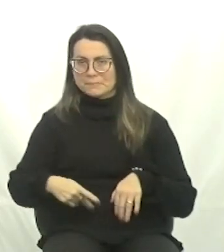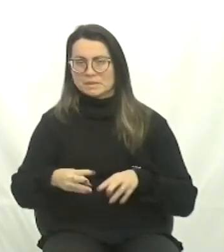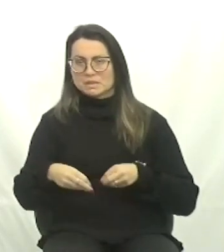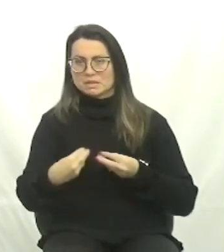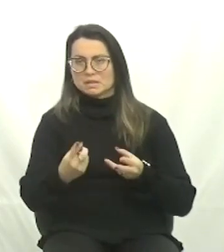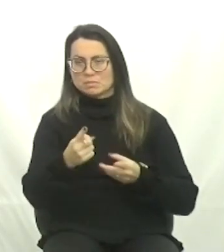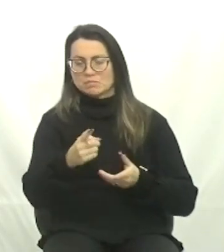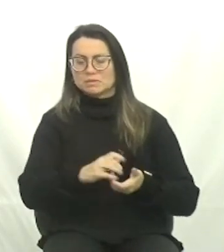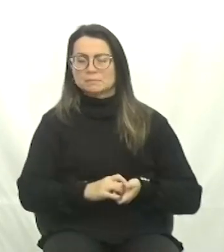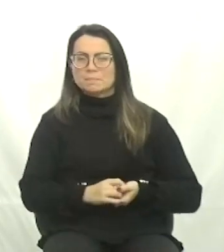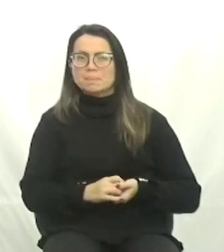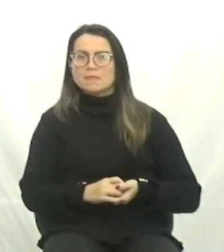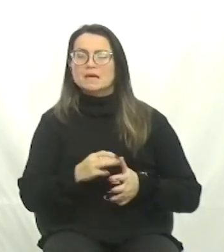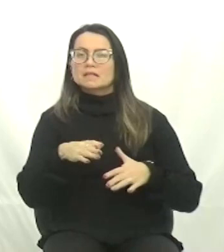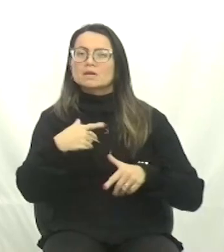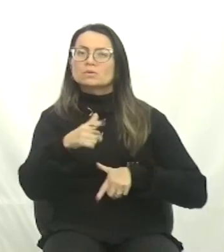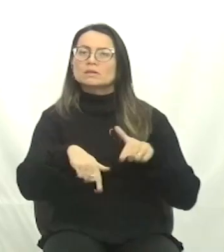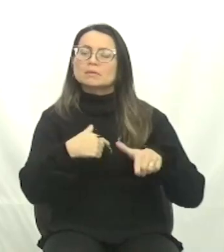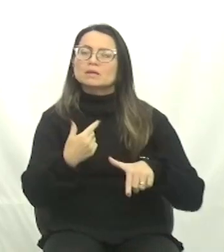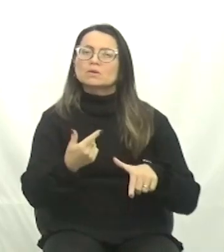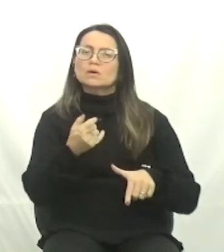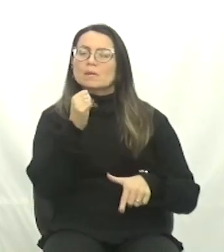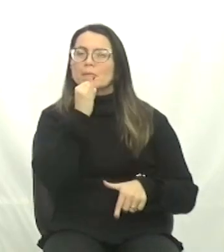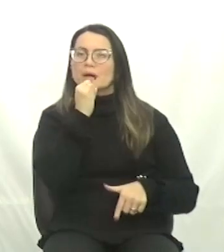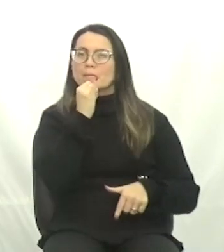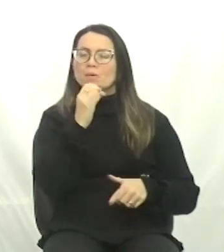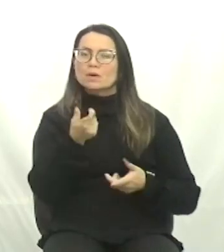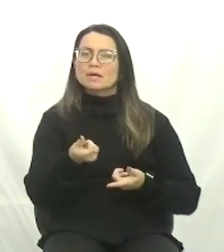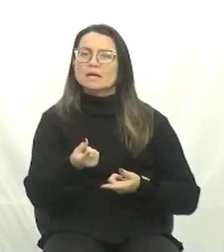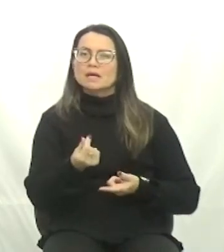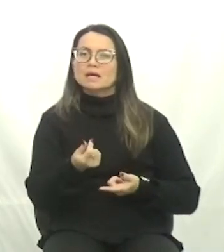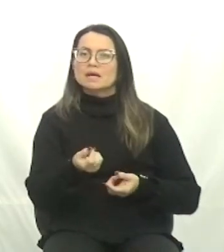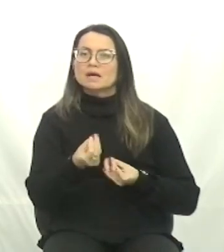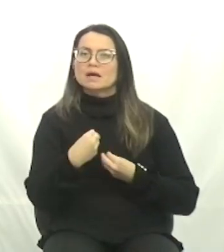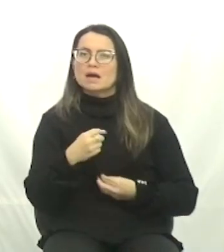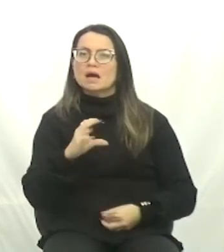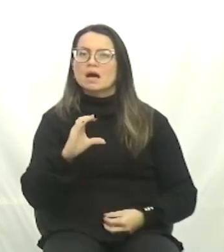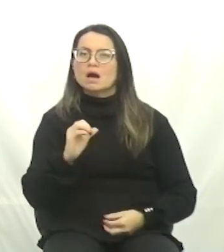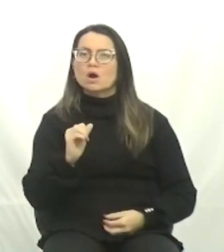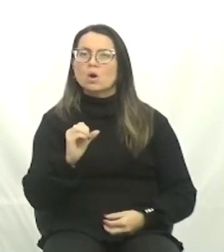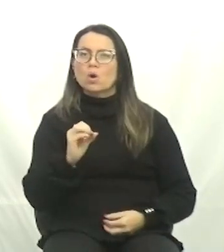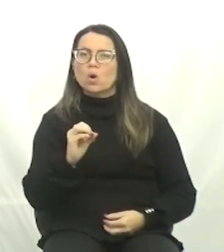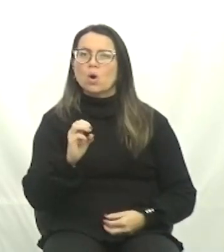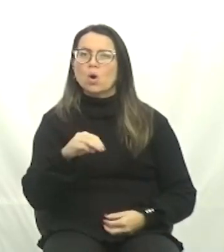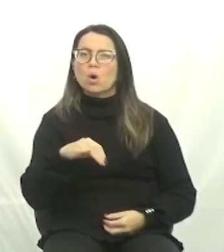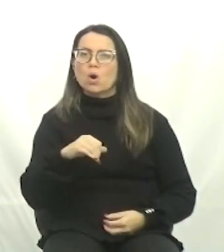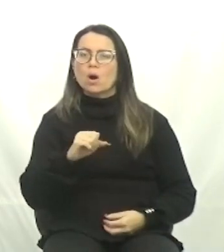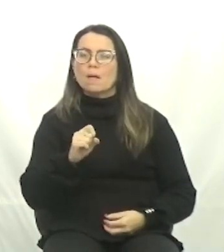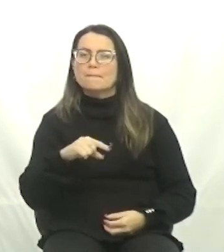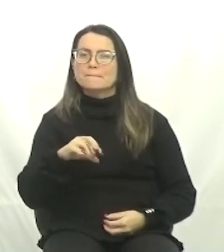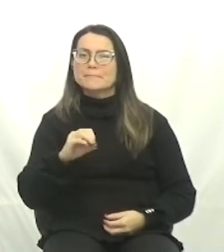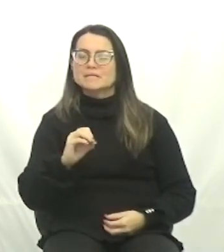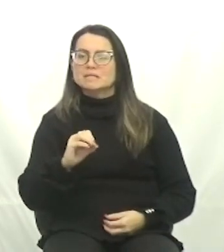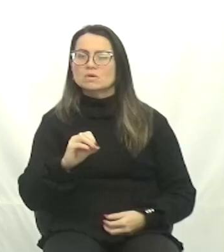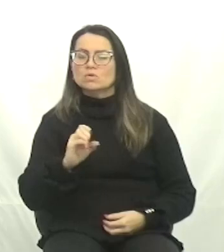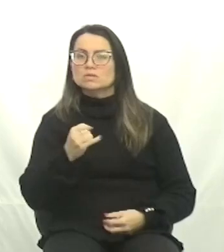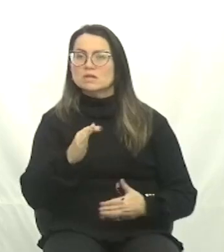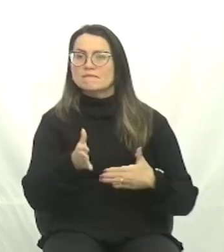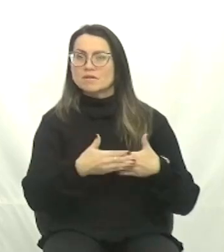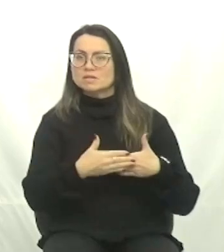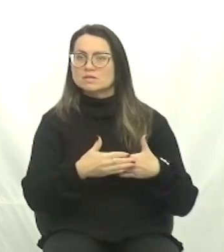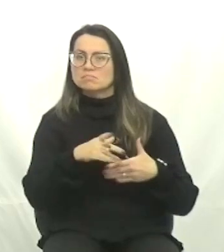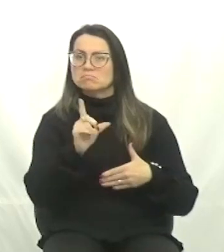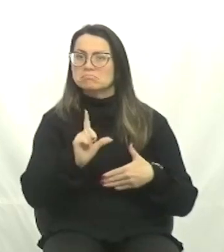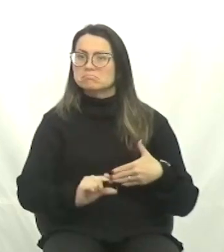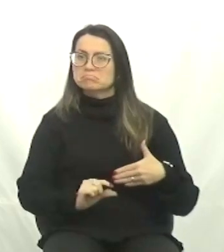que ganha comissão, por exemplo, um dia fechado é um dia que ele vai ganhar menos ainda.